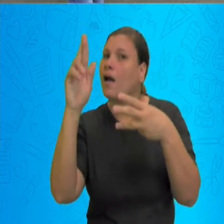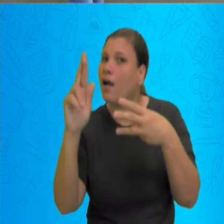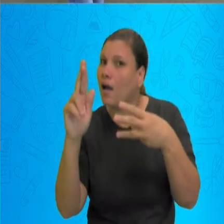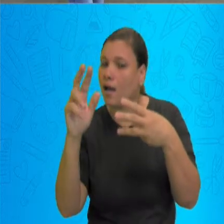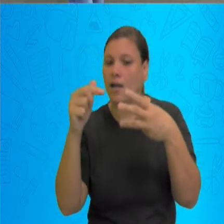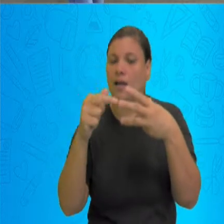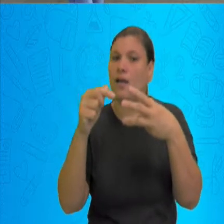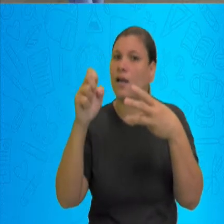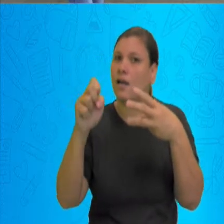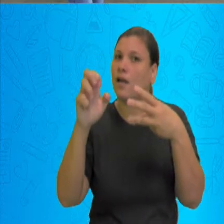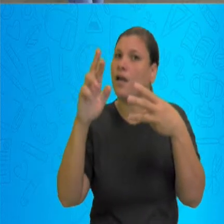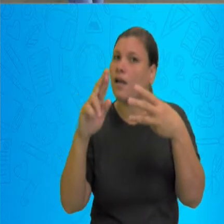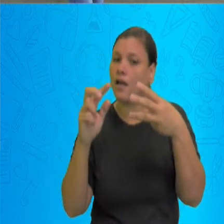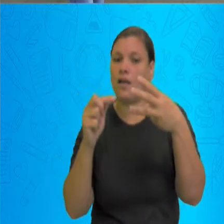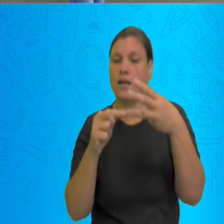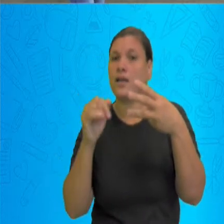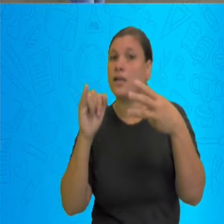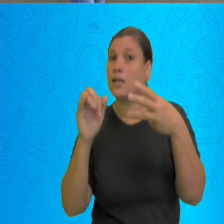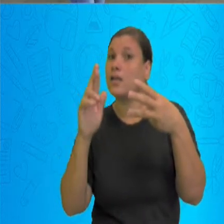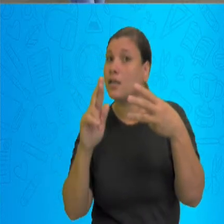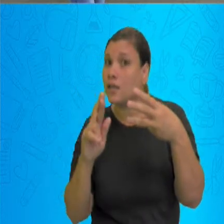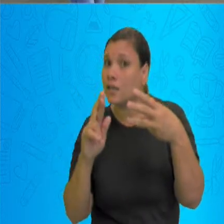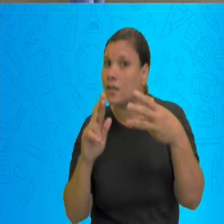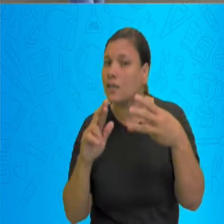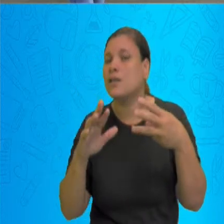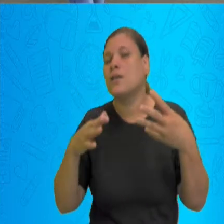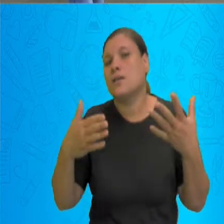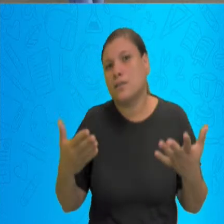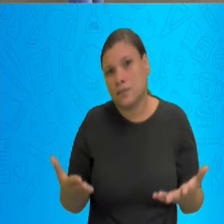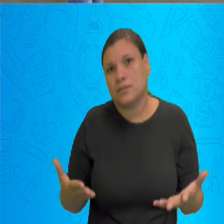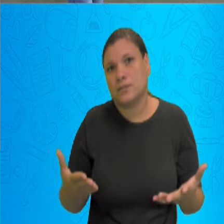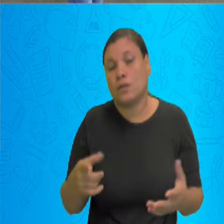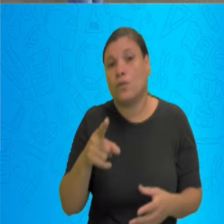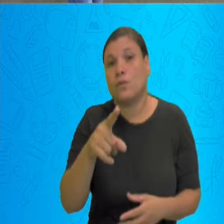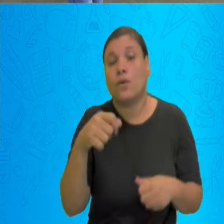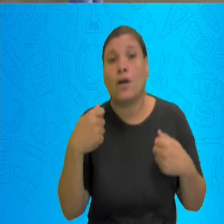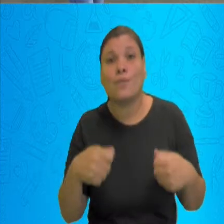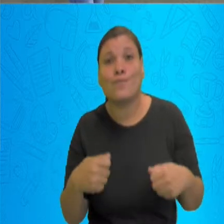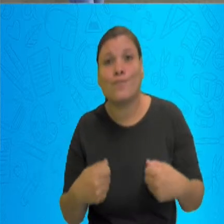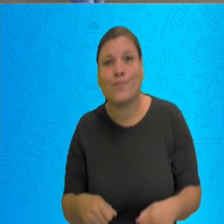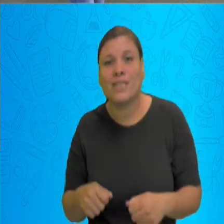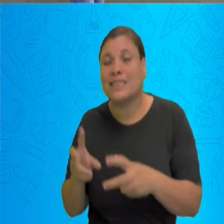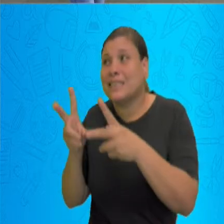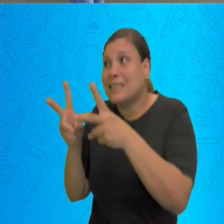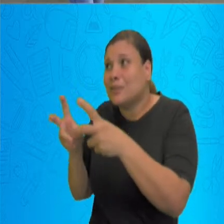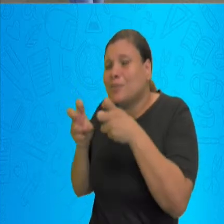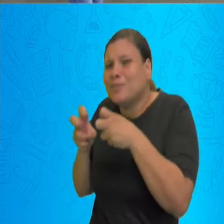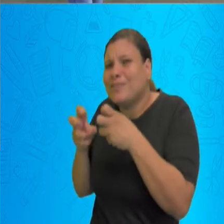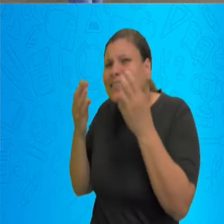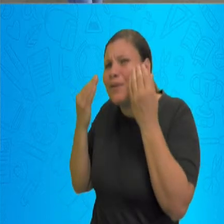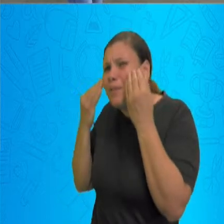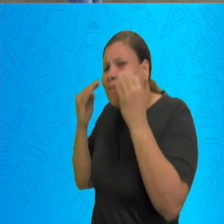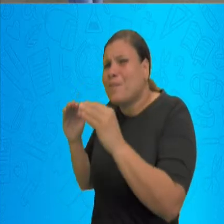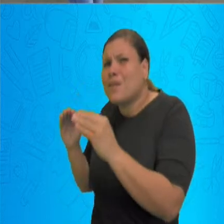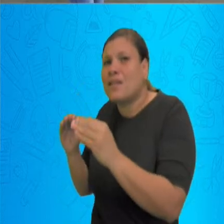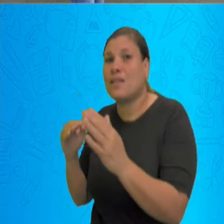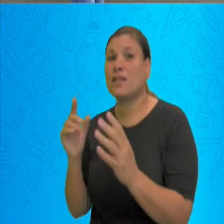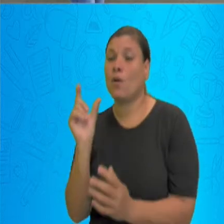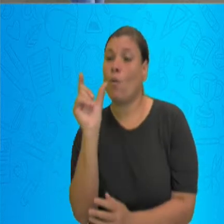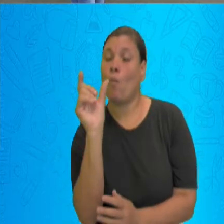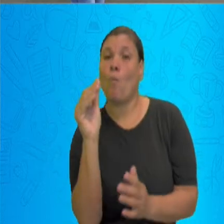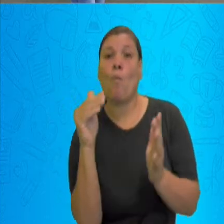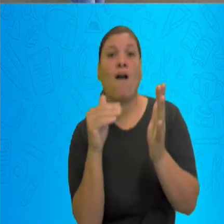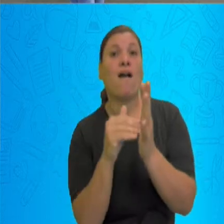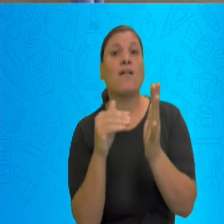Observem, estudara. Tu estudaras, ele estudara.